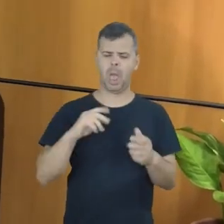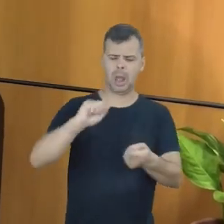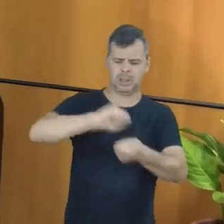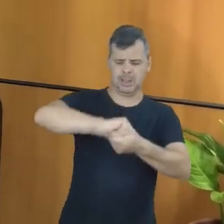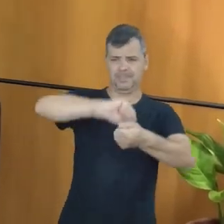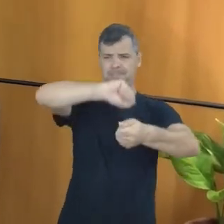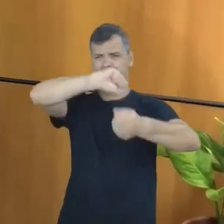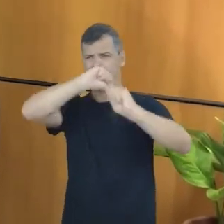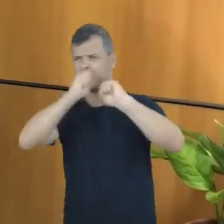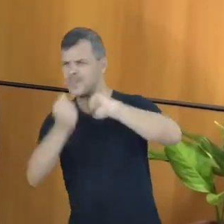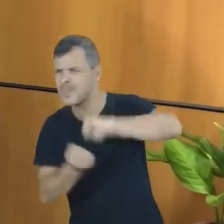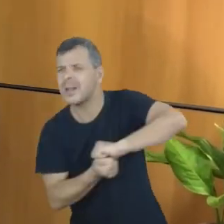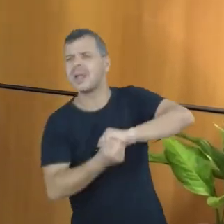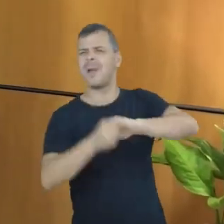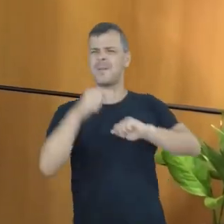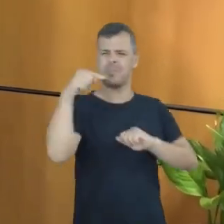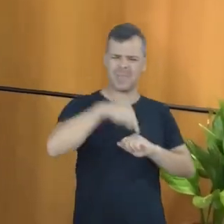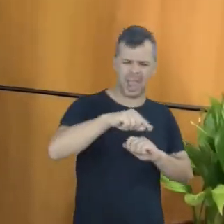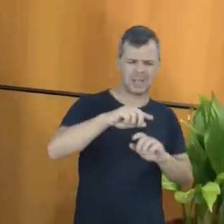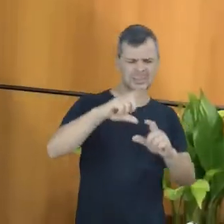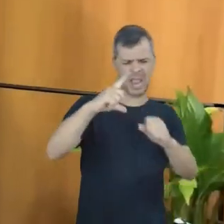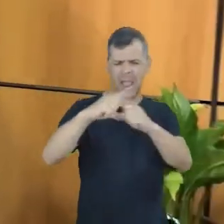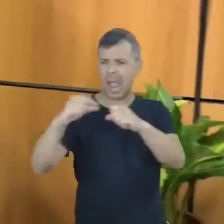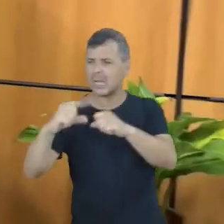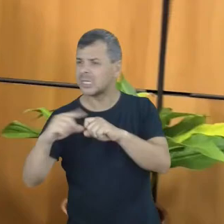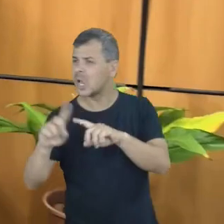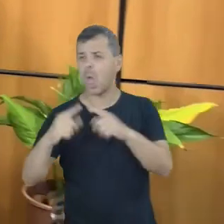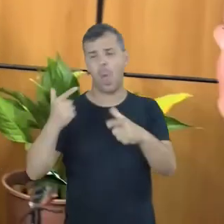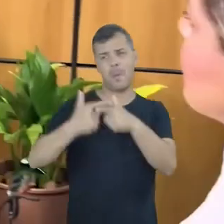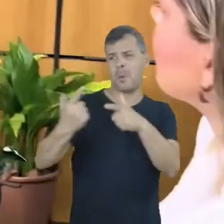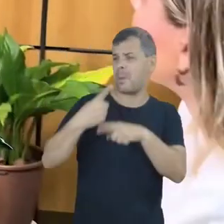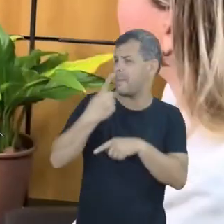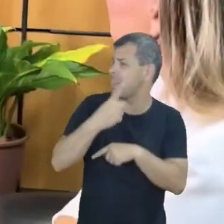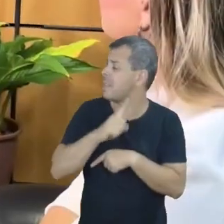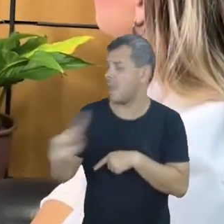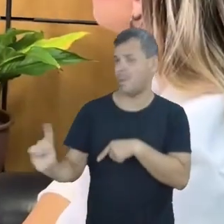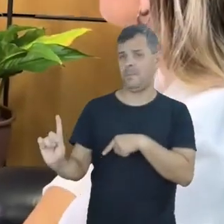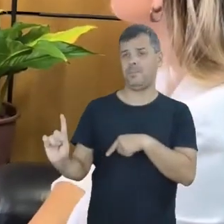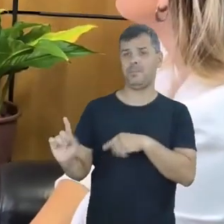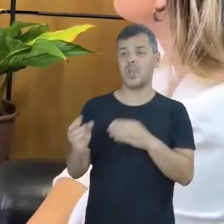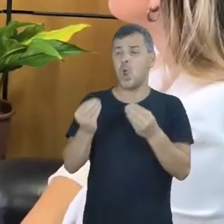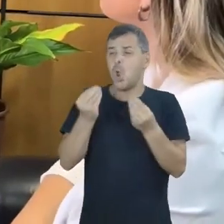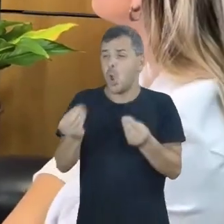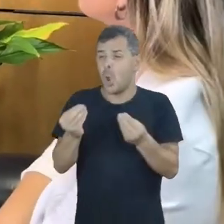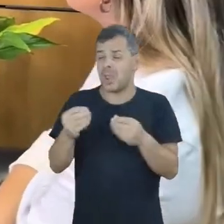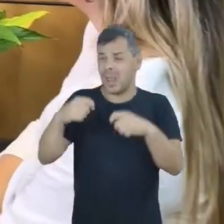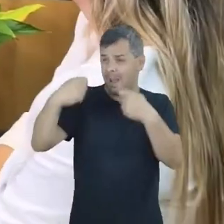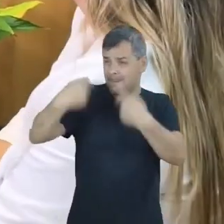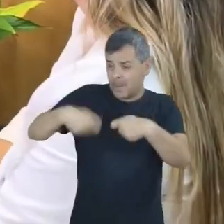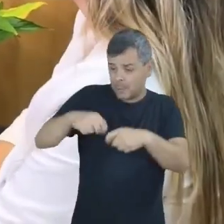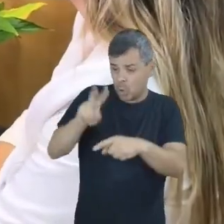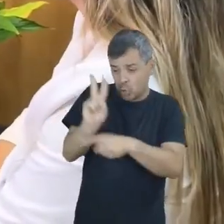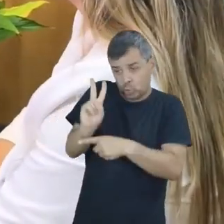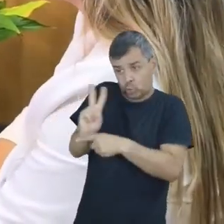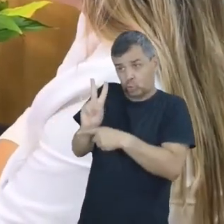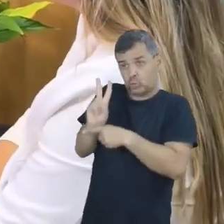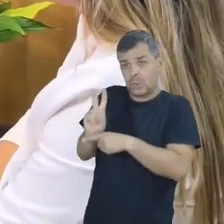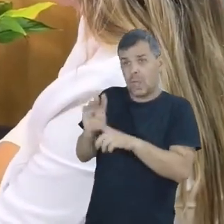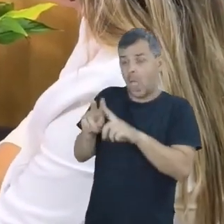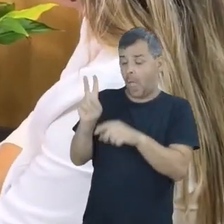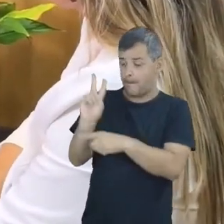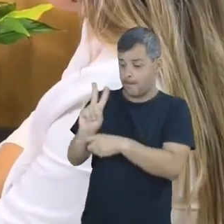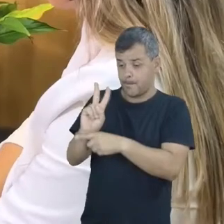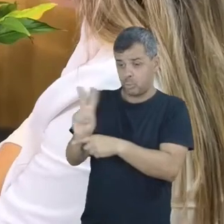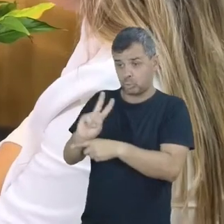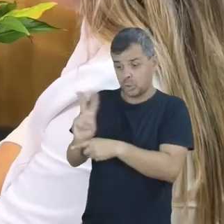ajustar aquele artigo, então não há problema com isso. O que é preciso preservar é a